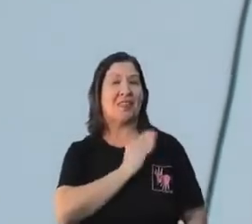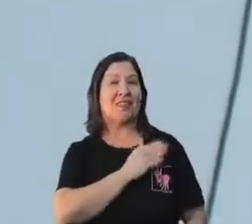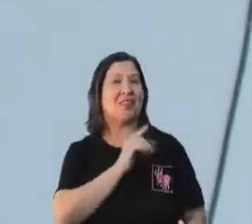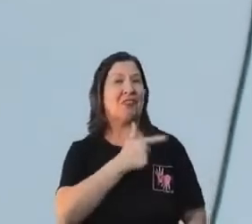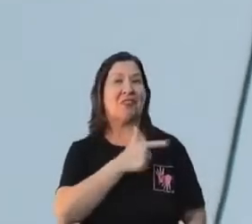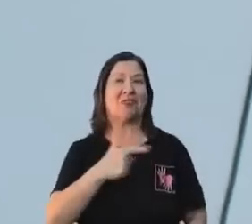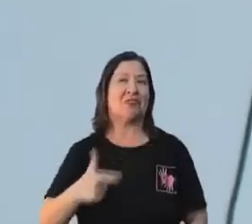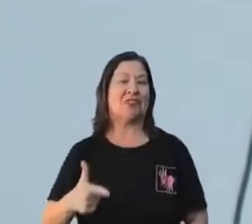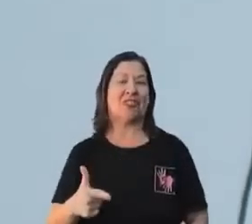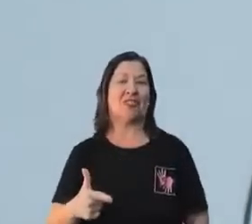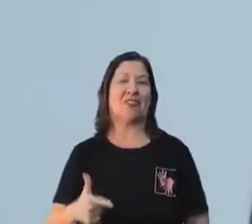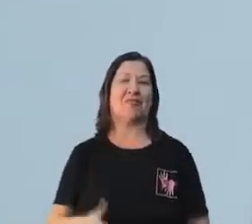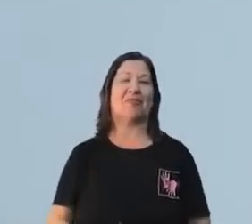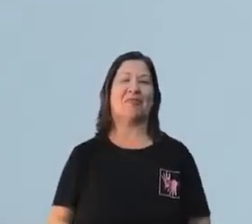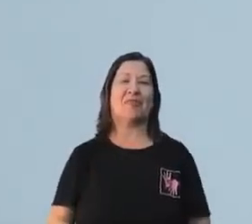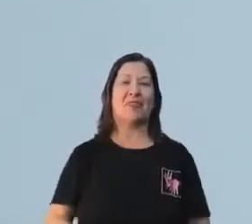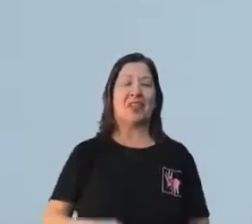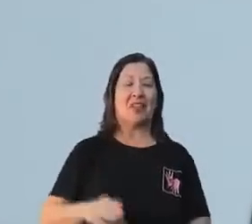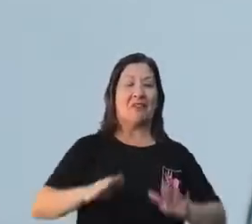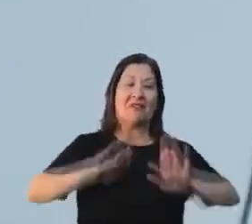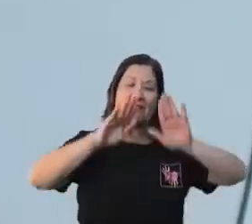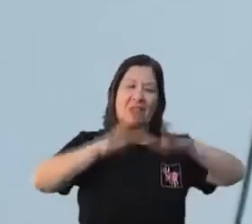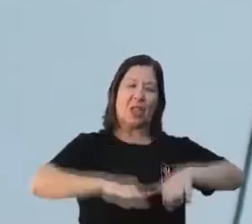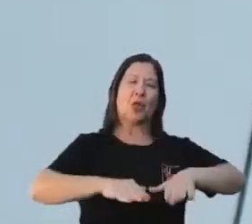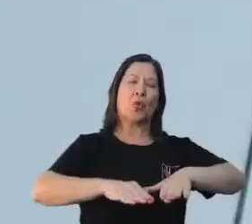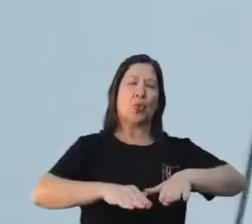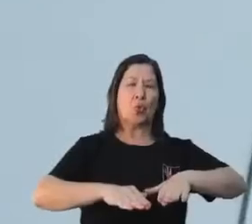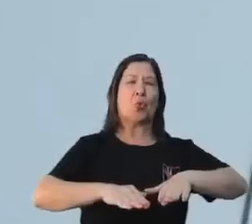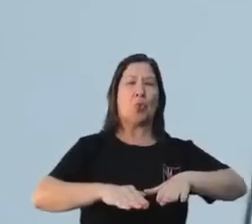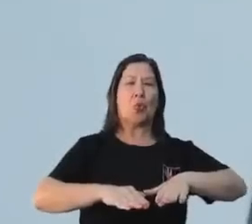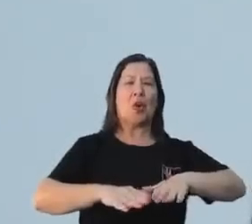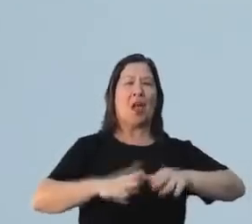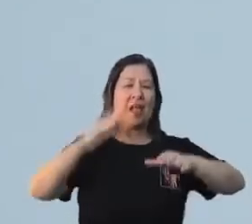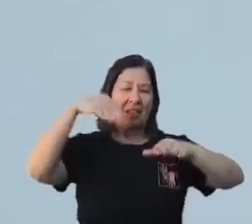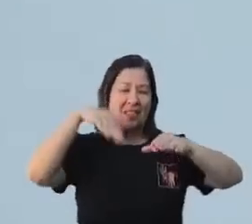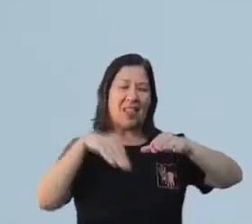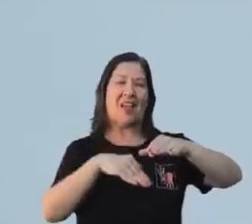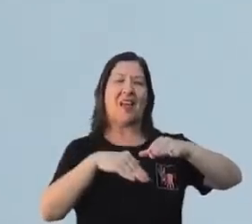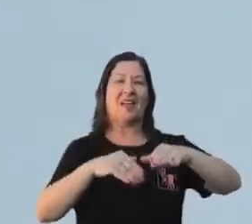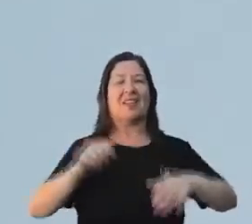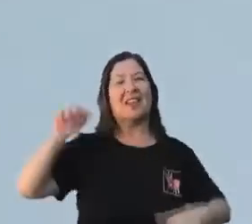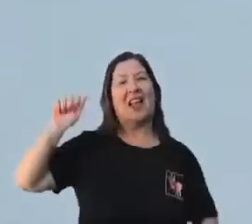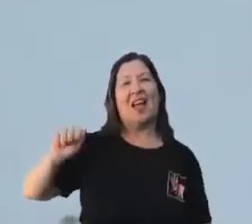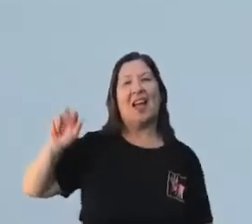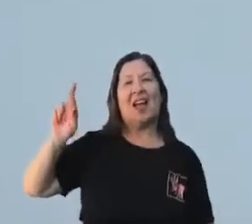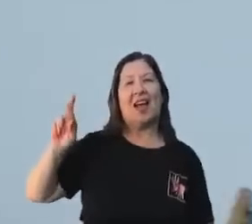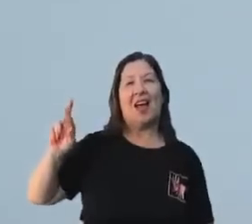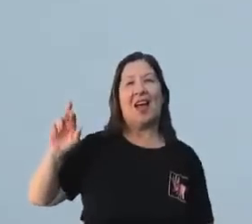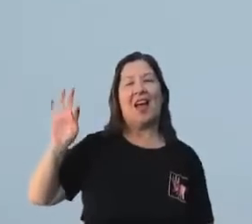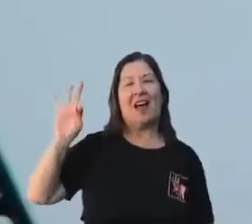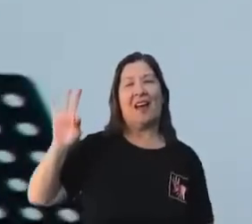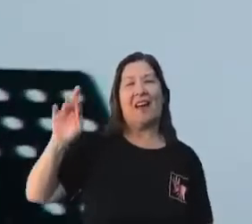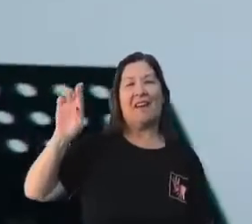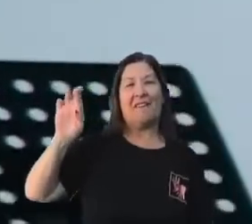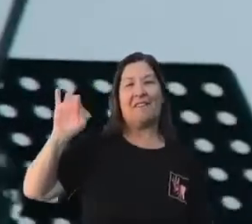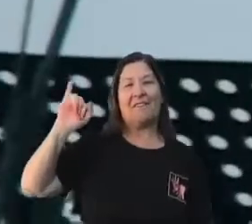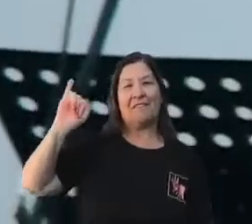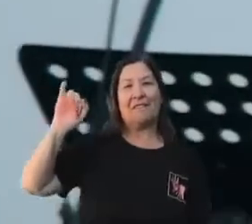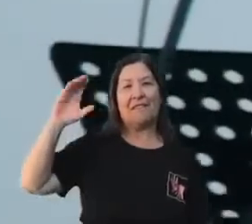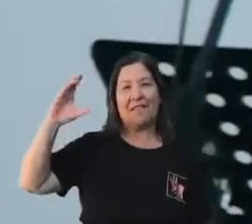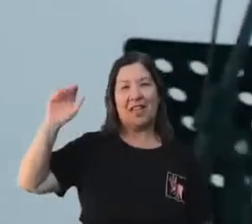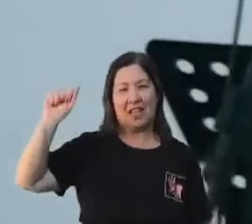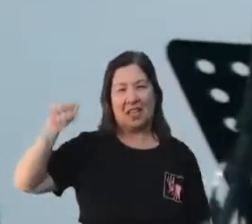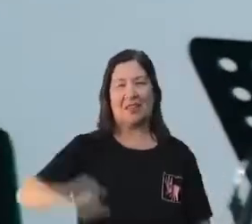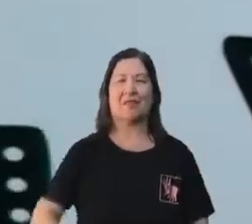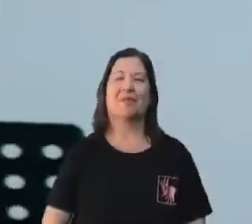Inglaterra. Talvez a sepultura mais visitada na abadia de Westminster não é dos reis nem dos nobres, mas do missionário